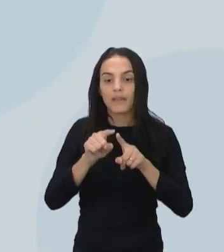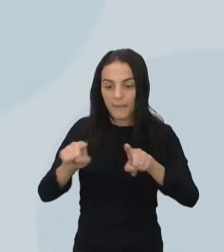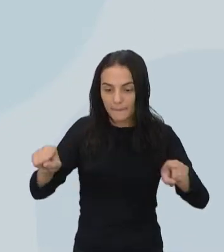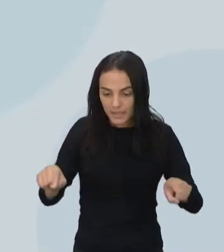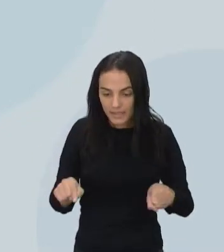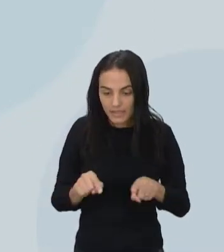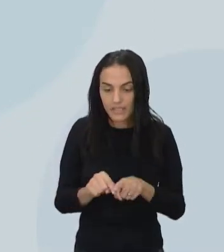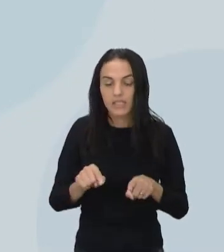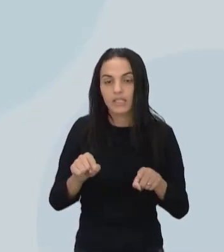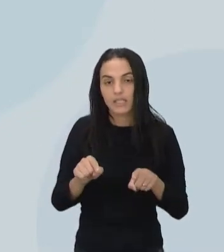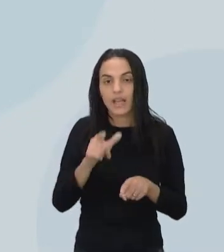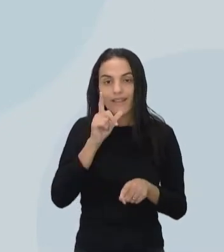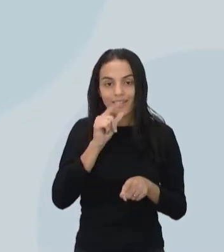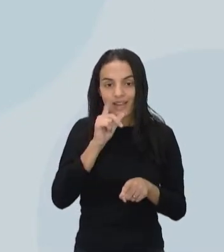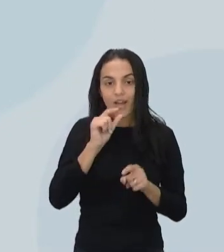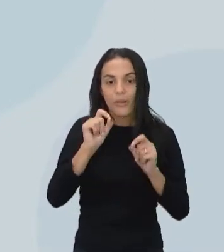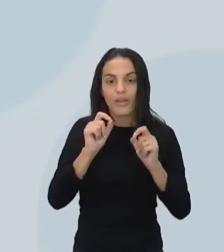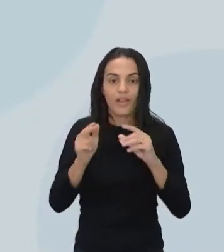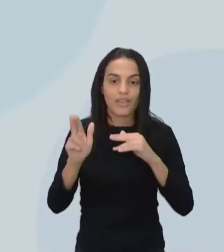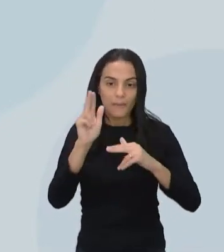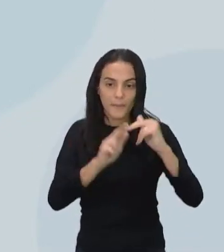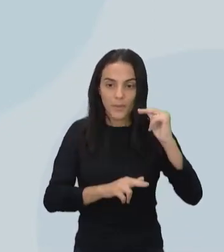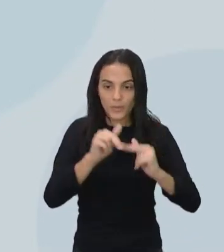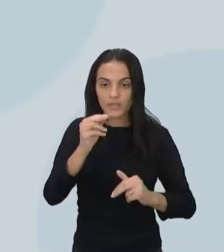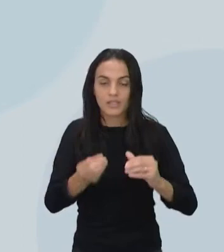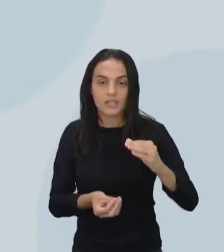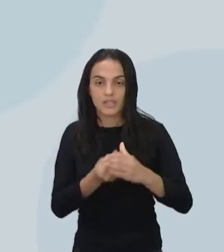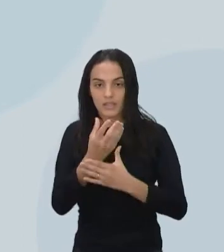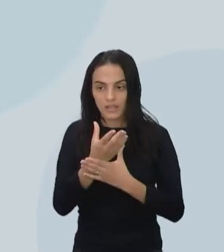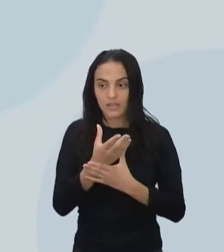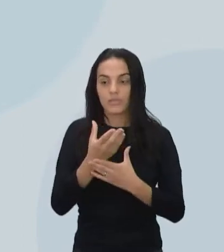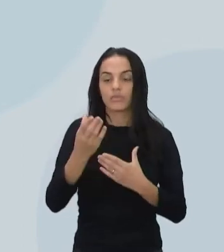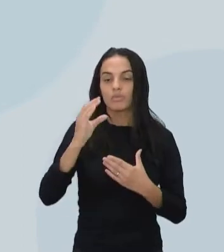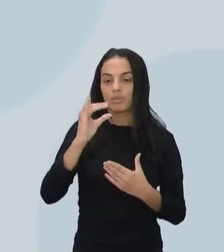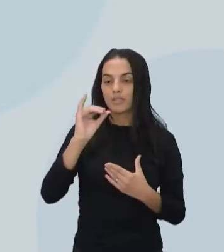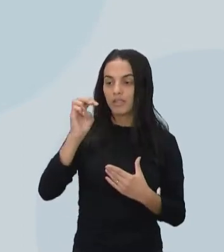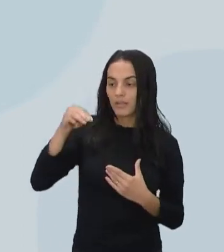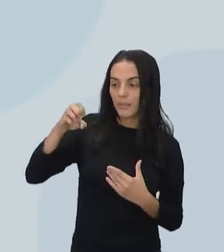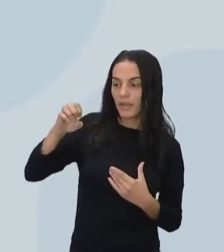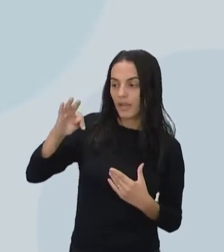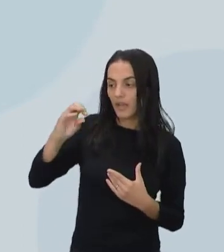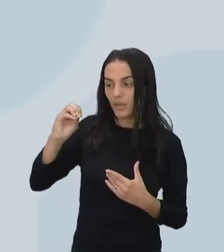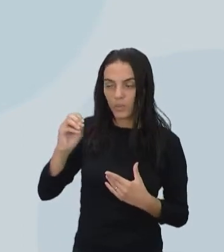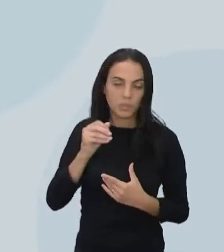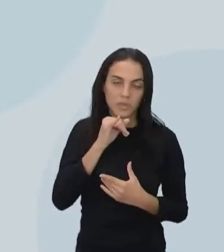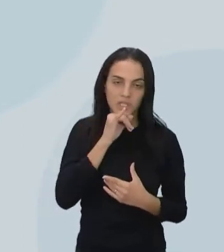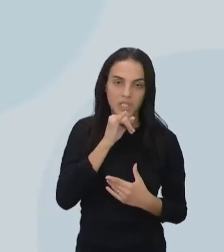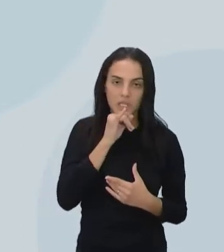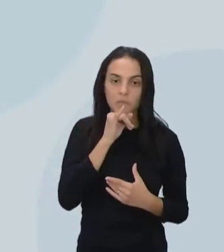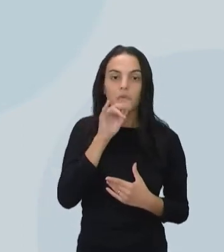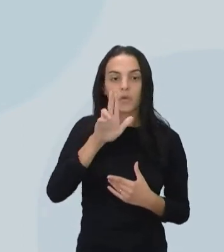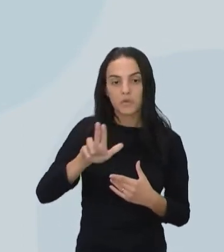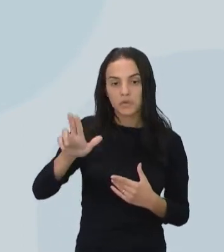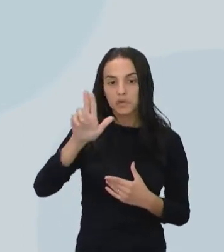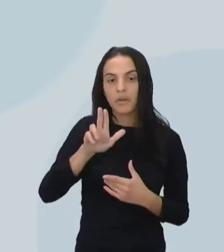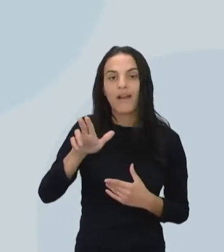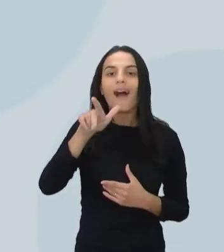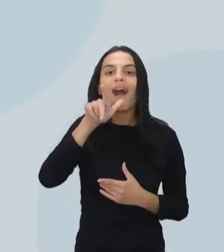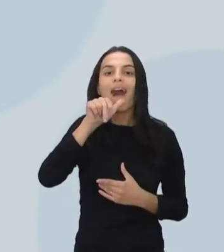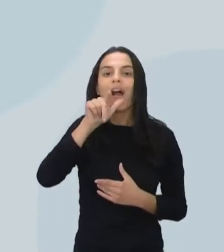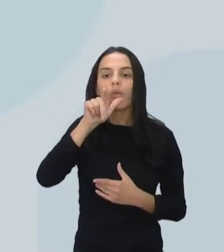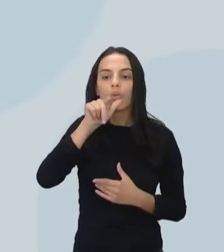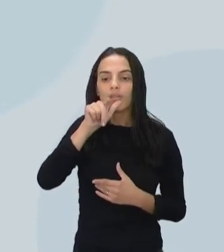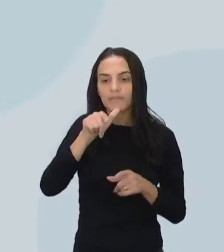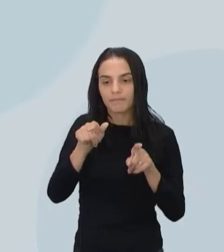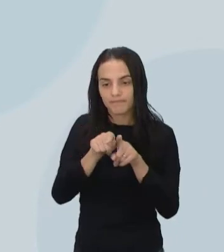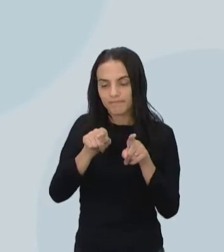só na piscina, mas na produção do cimento, por exemplo, foi utilizado água. Então a água ela também